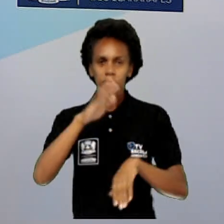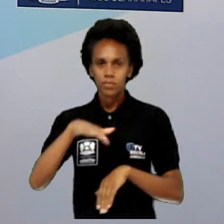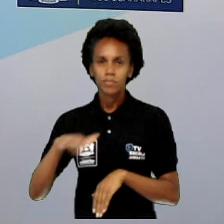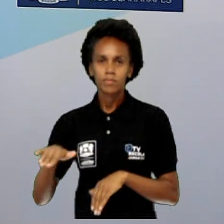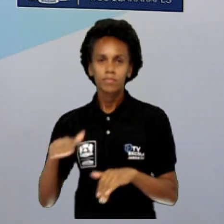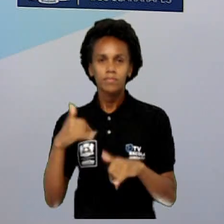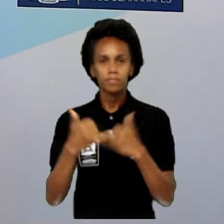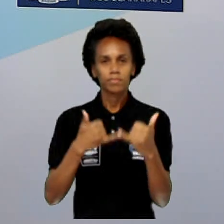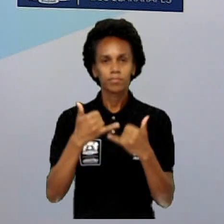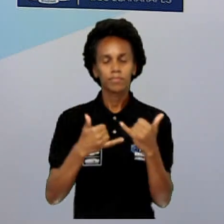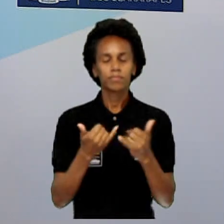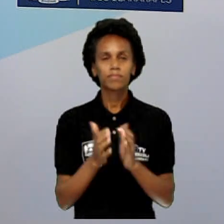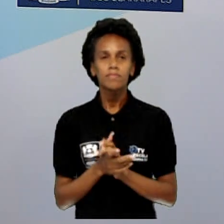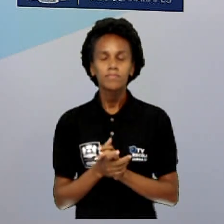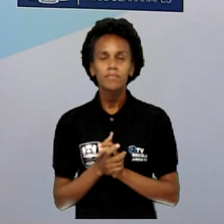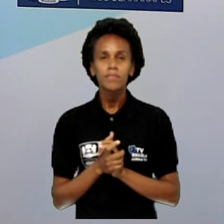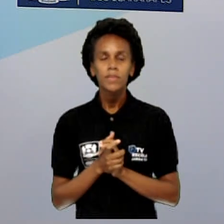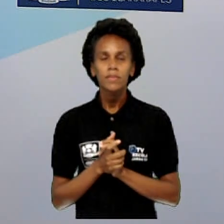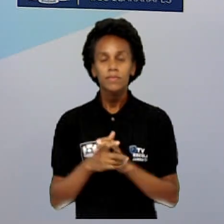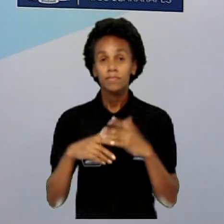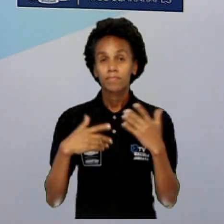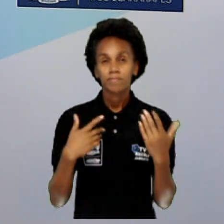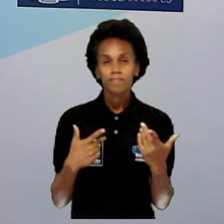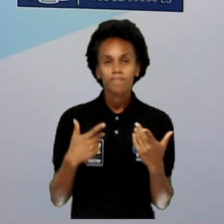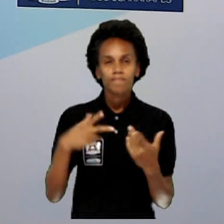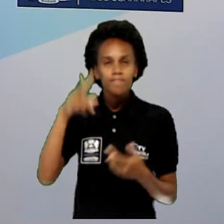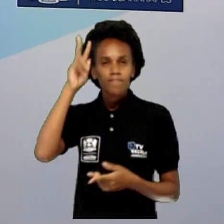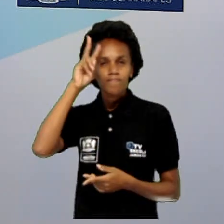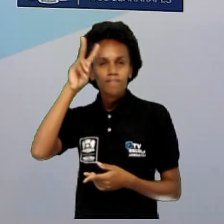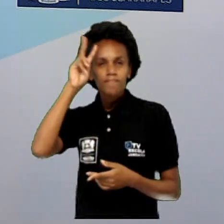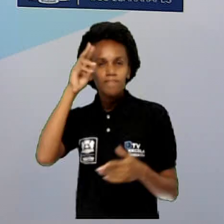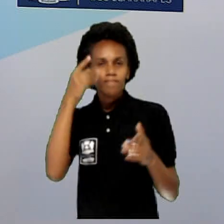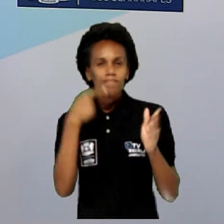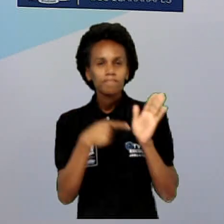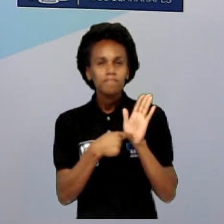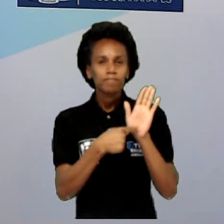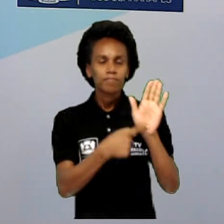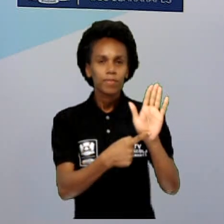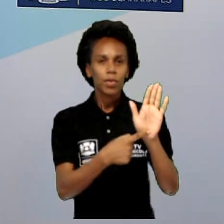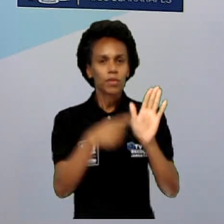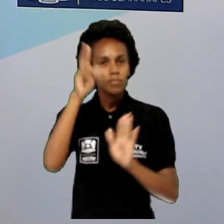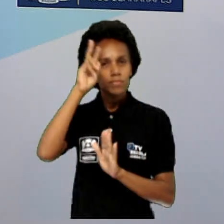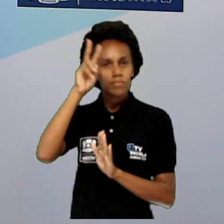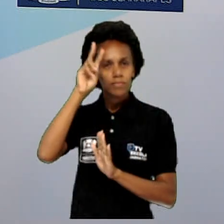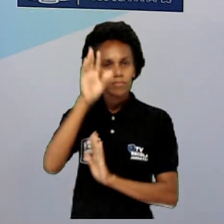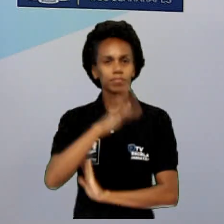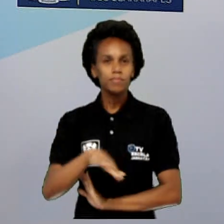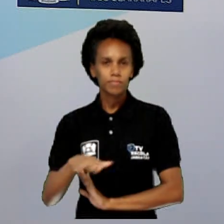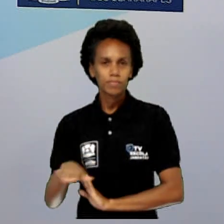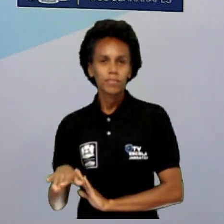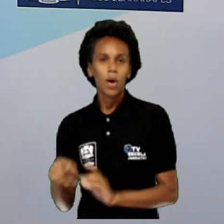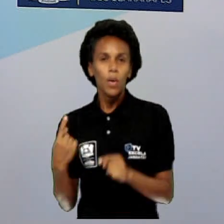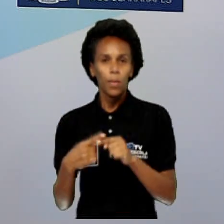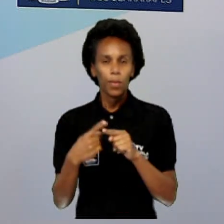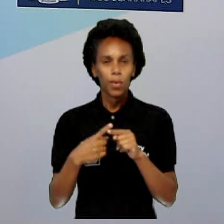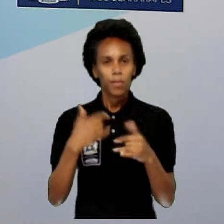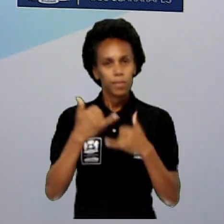criança, tá? Porque brincar deve fazer parte da rotina de toda